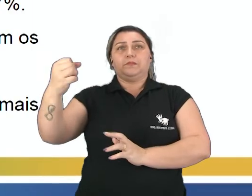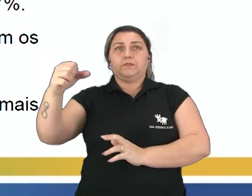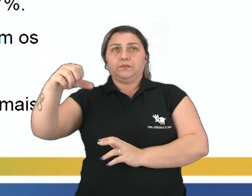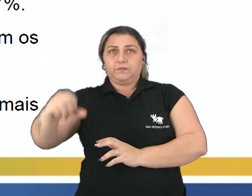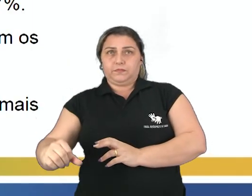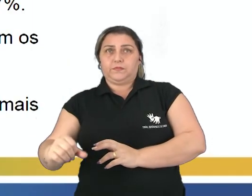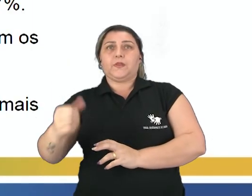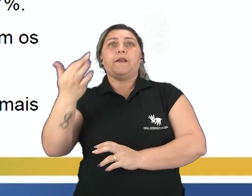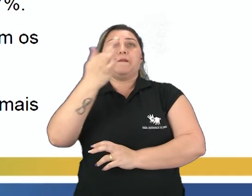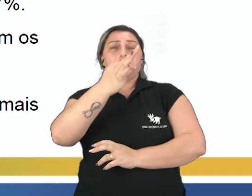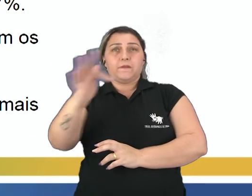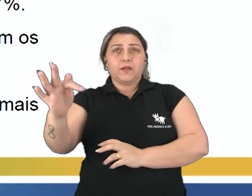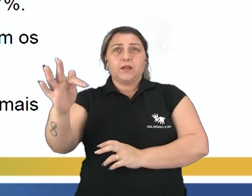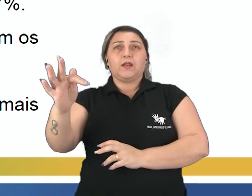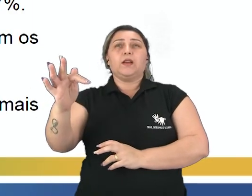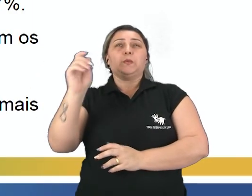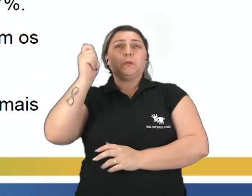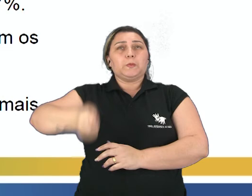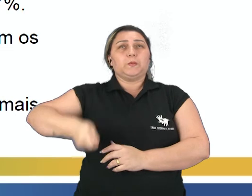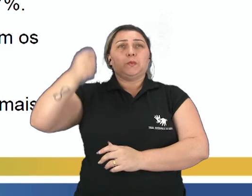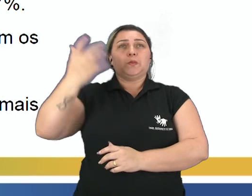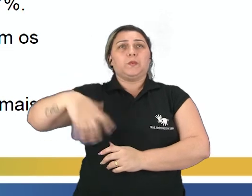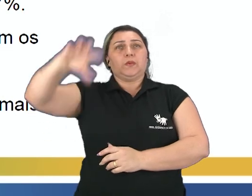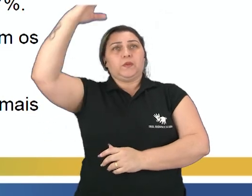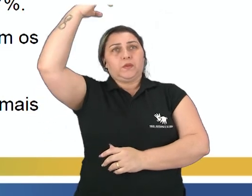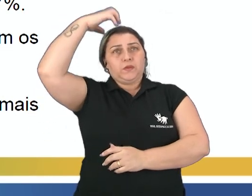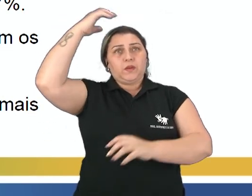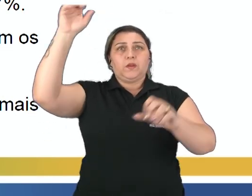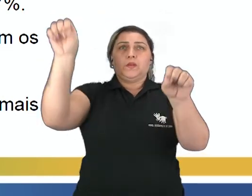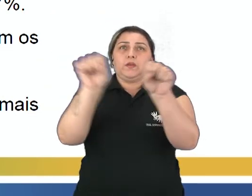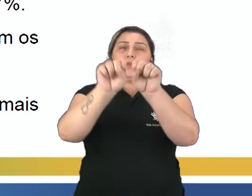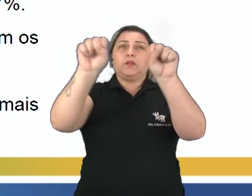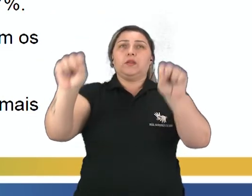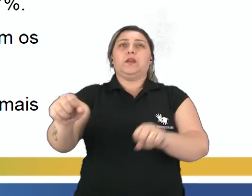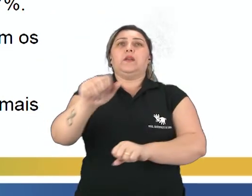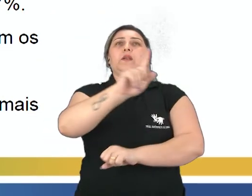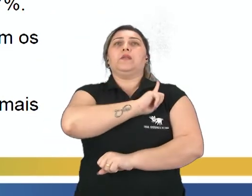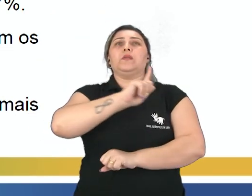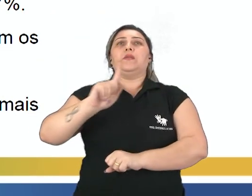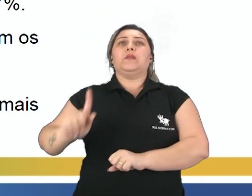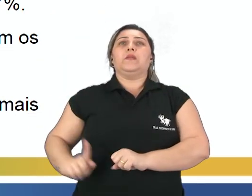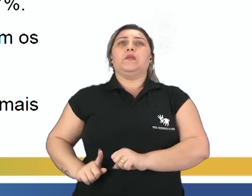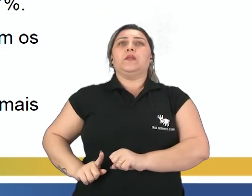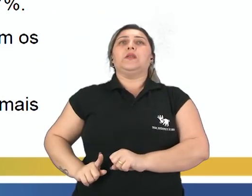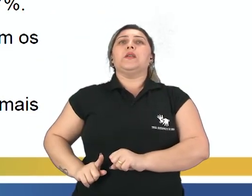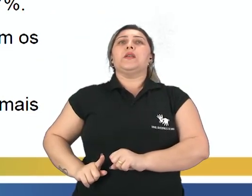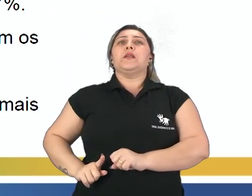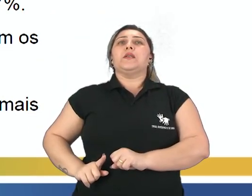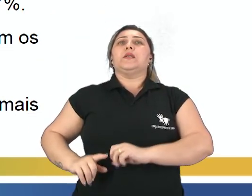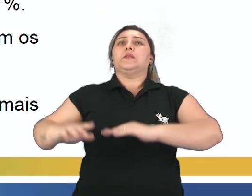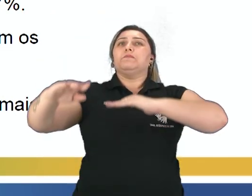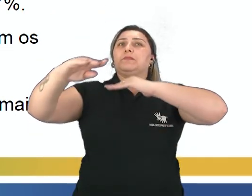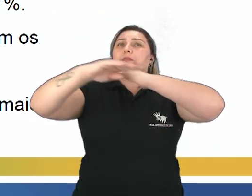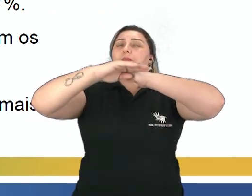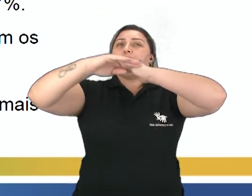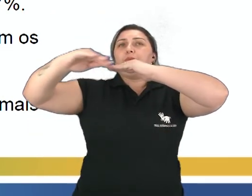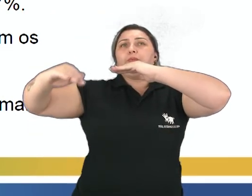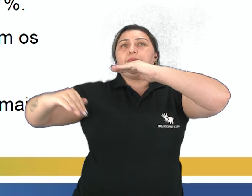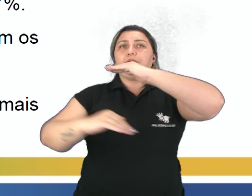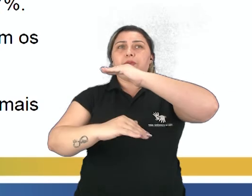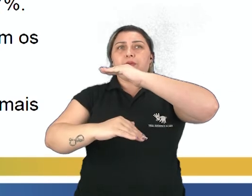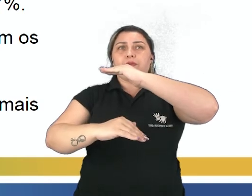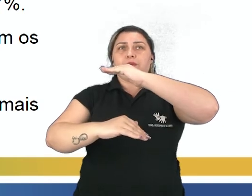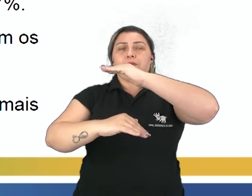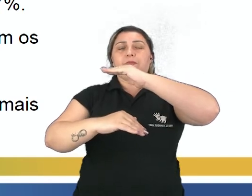Primeiro, antes de 1789, predominava na França o absolutismo monárquico, que é quando o rei tem poder absoluto.